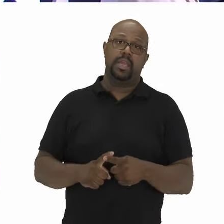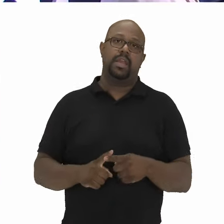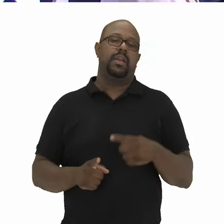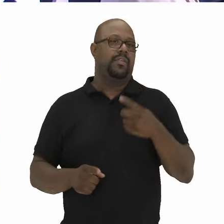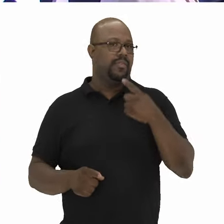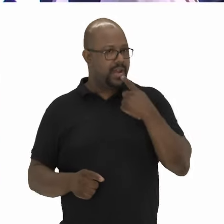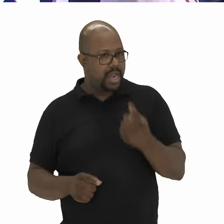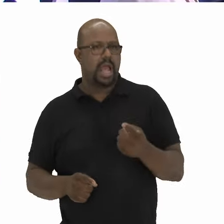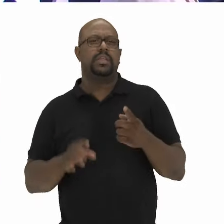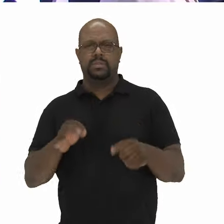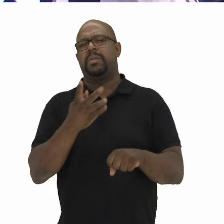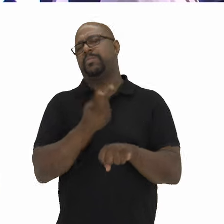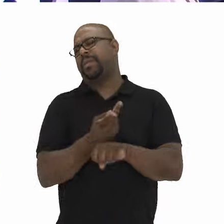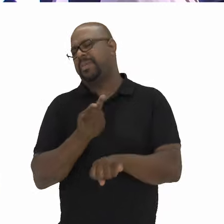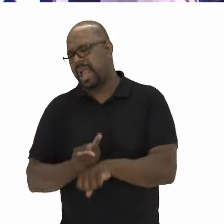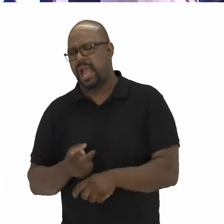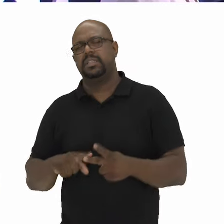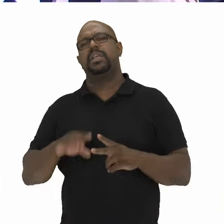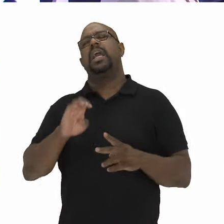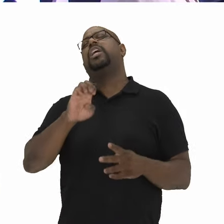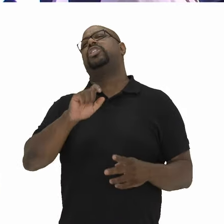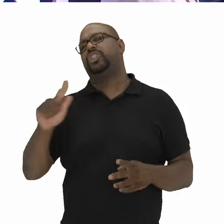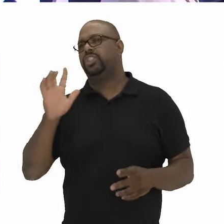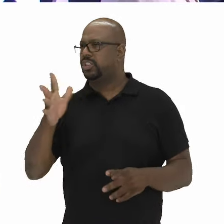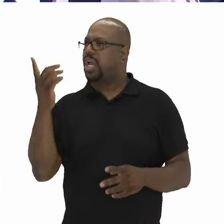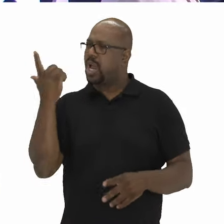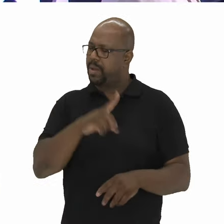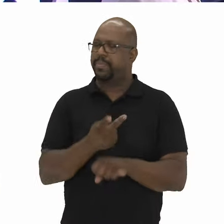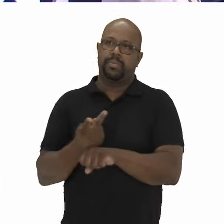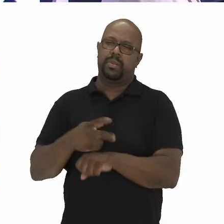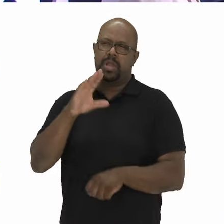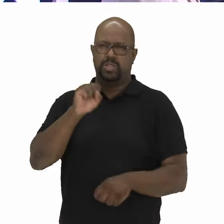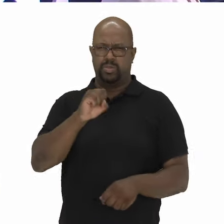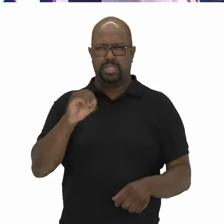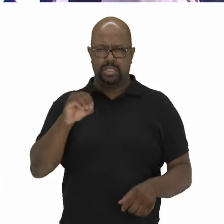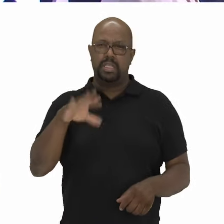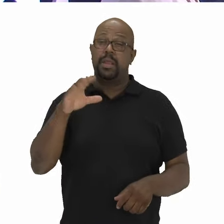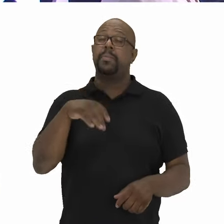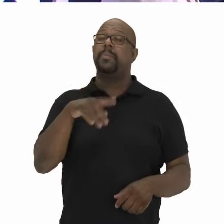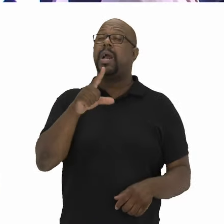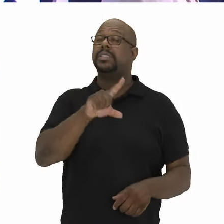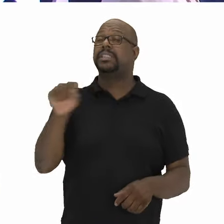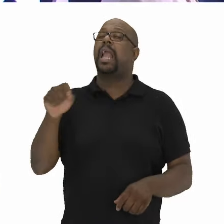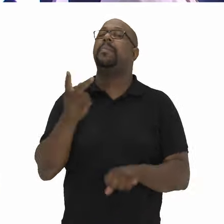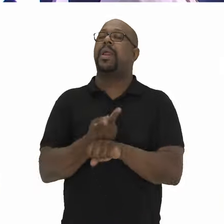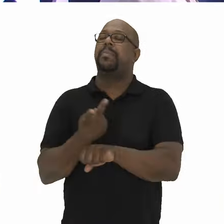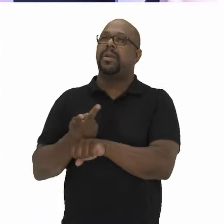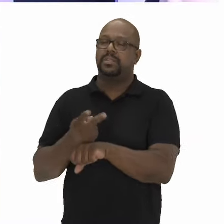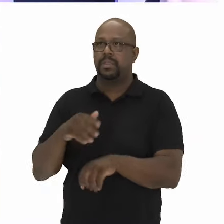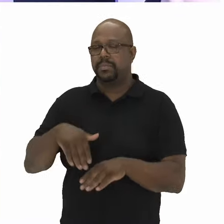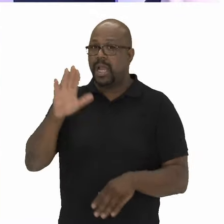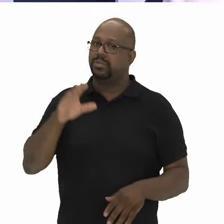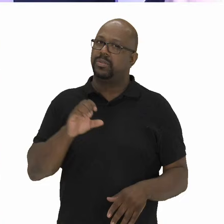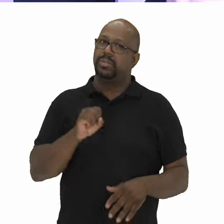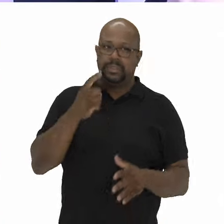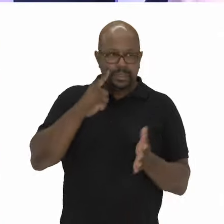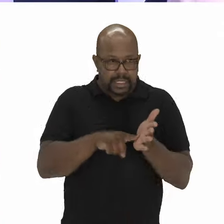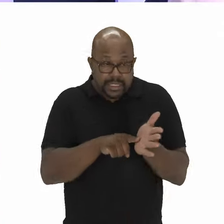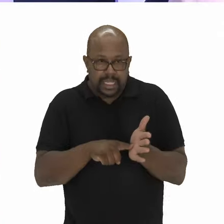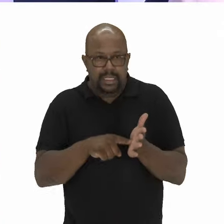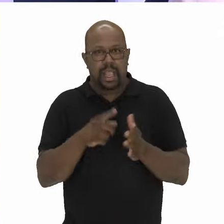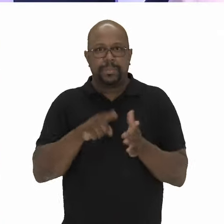porque falar que você é super premiada que escola de gente já ganhou mais de 80 mais de 100 premiações 100